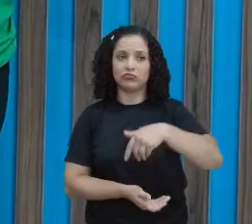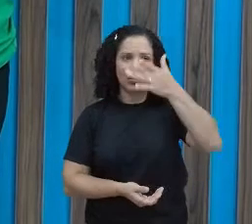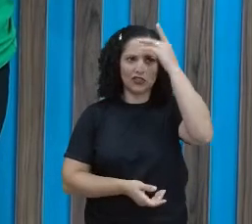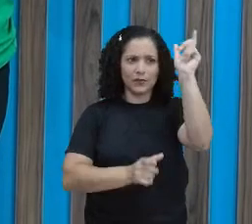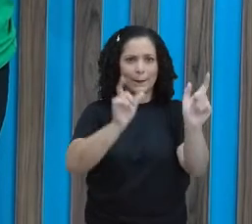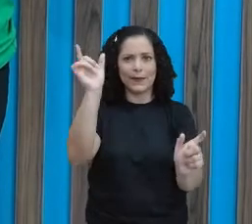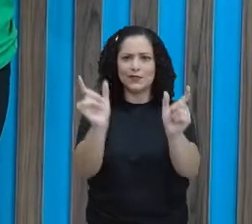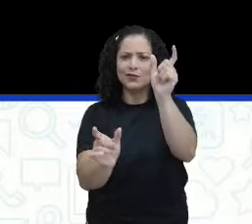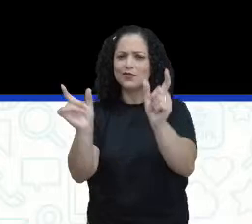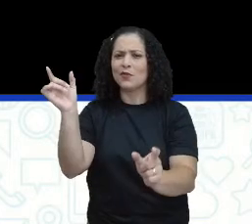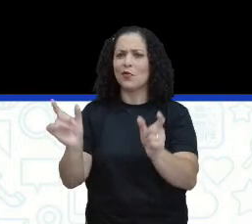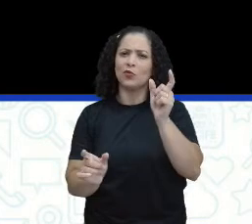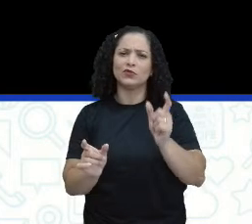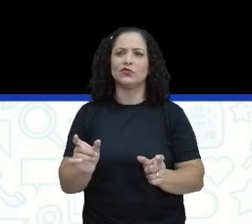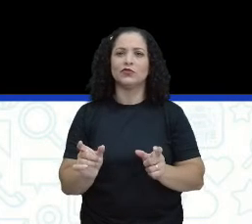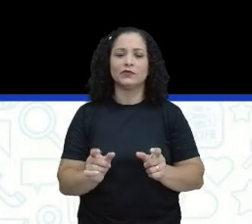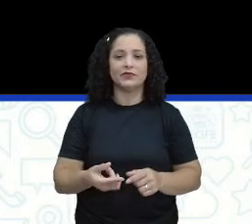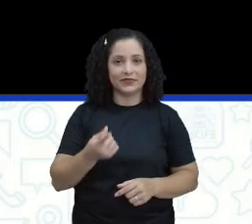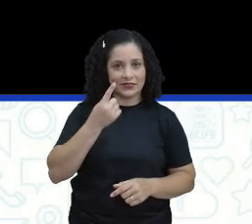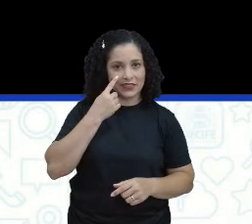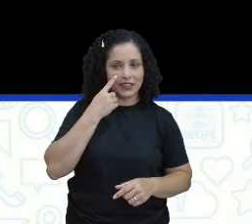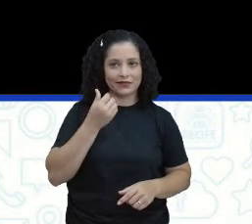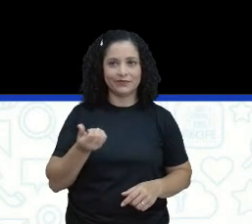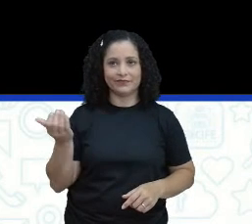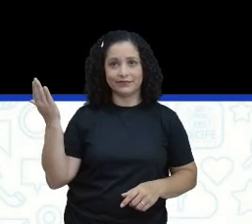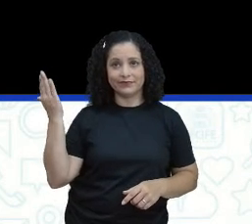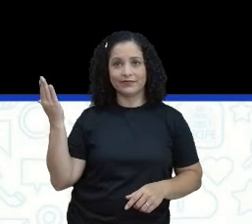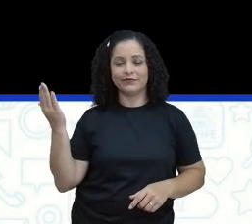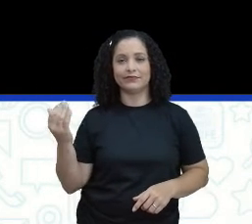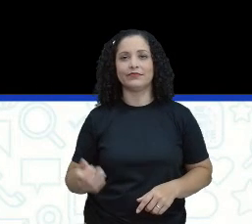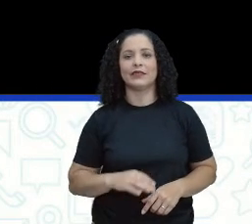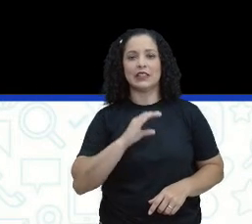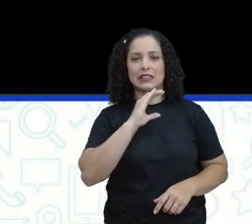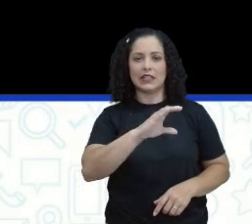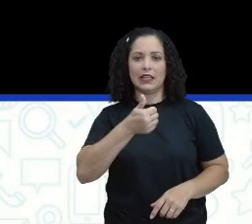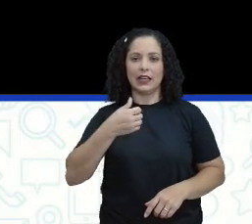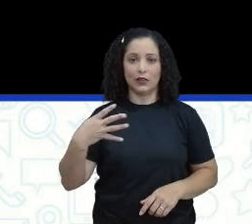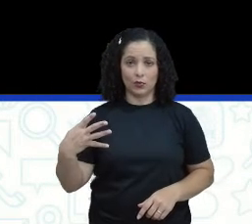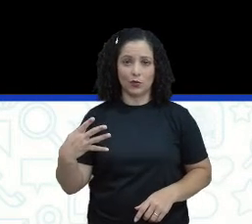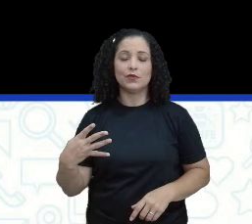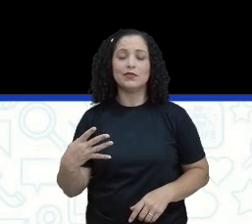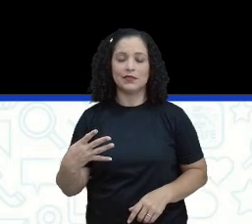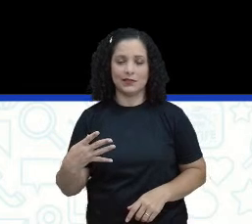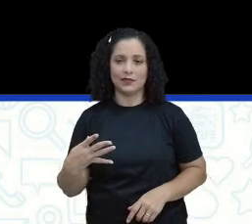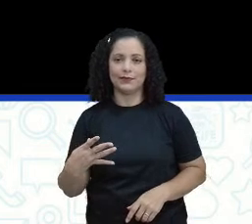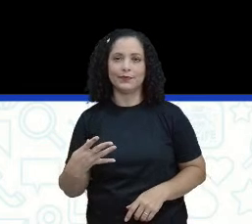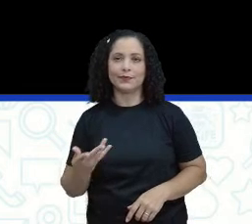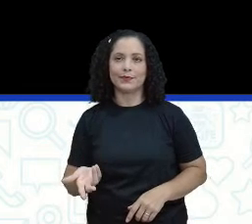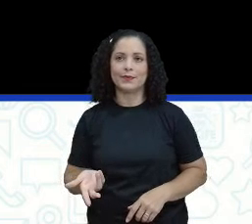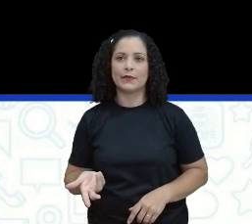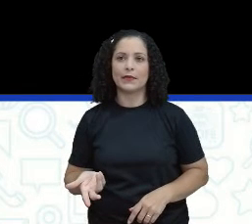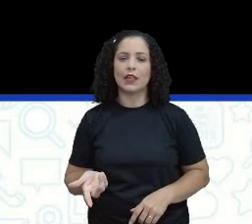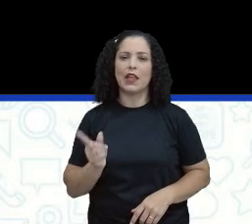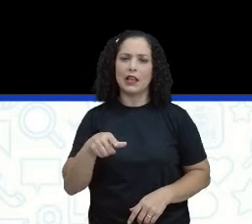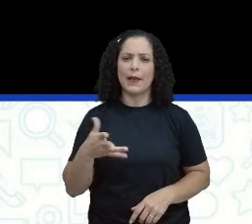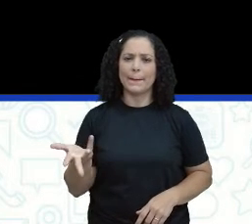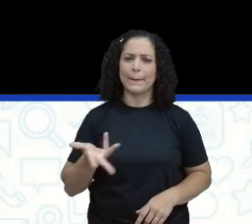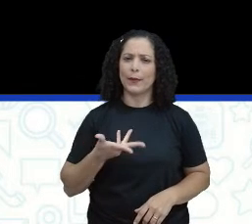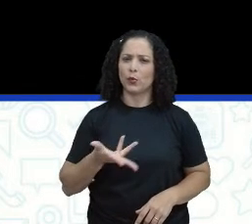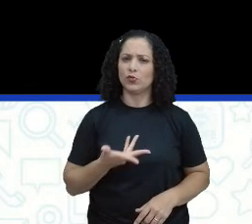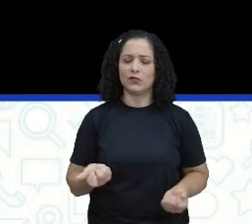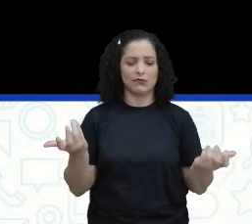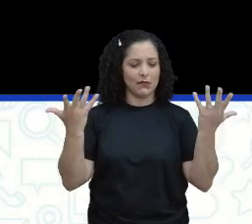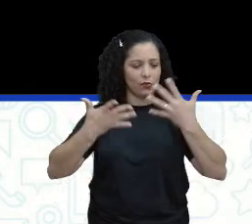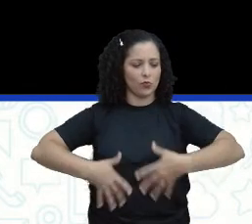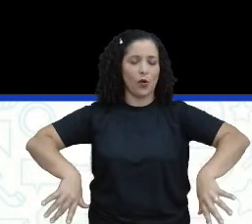agora. Olha só aí, acompanha comigo, ó. O C14, né, o carbono 14, gente, ele é produzido naturalmente